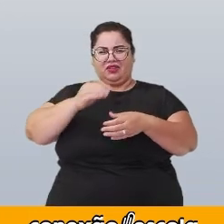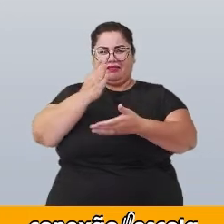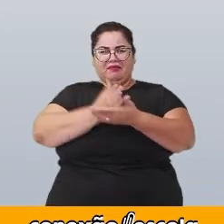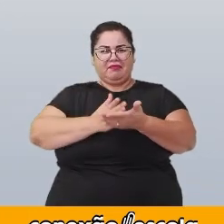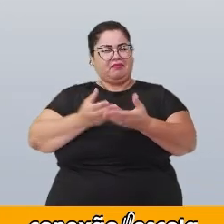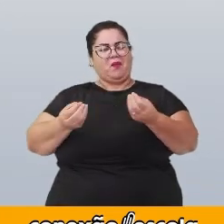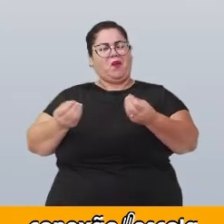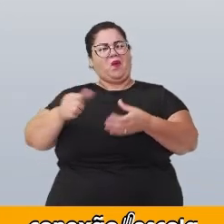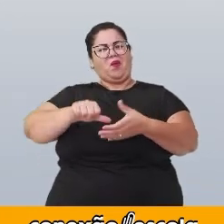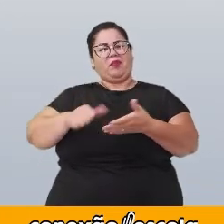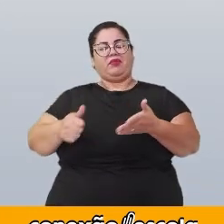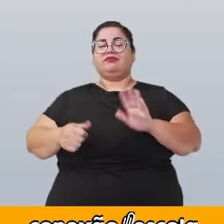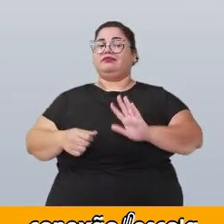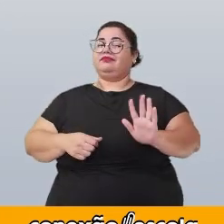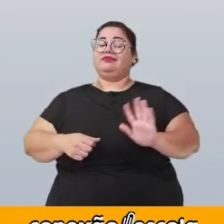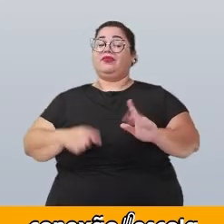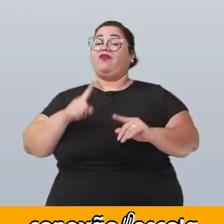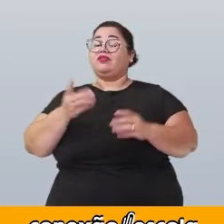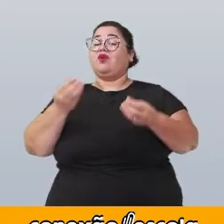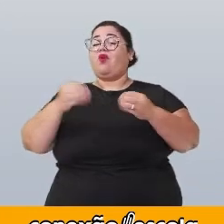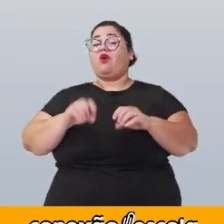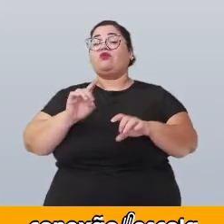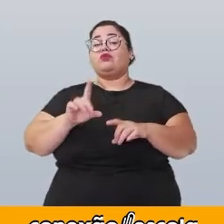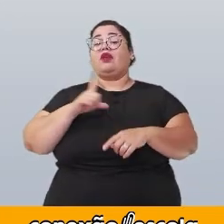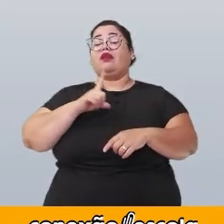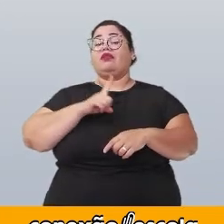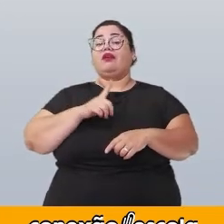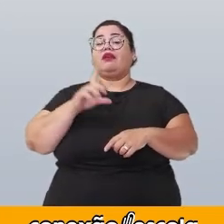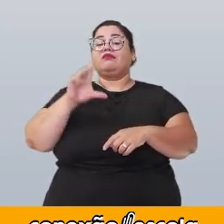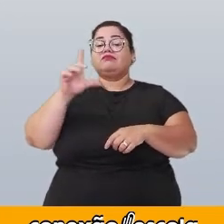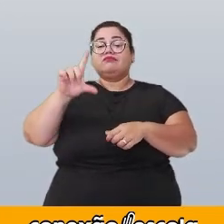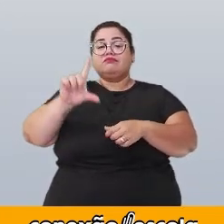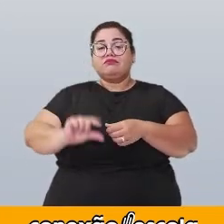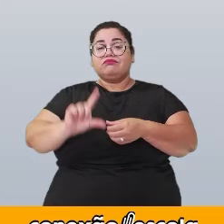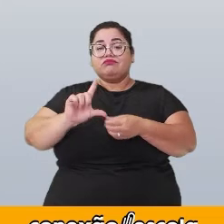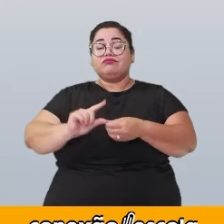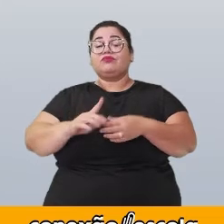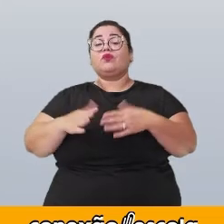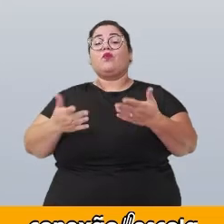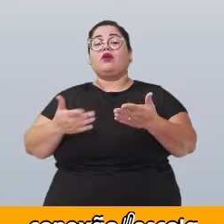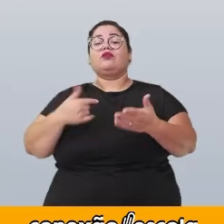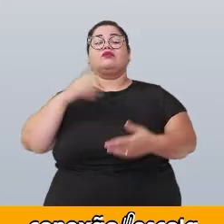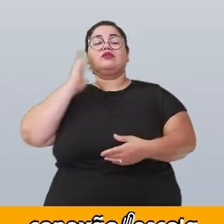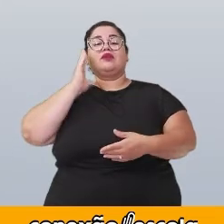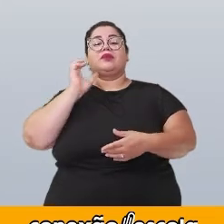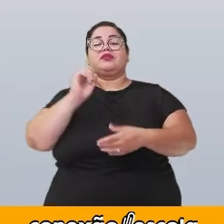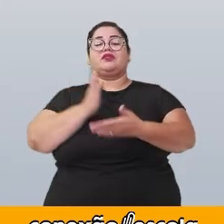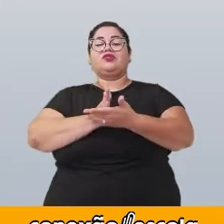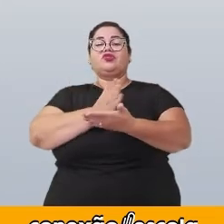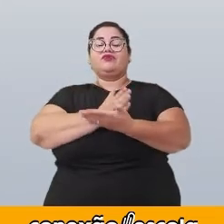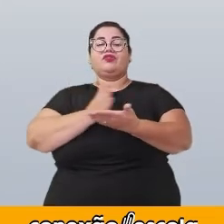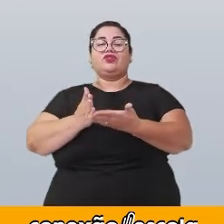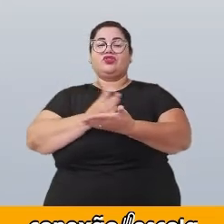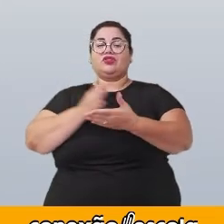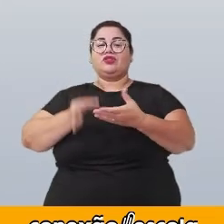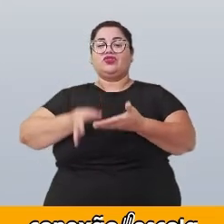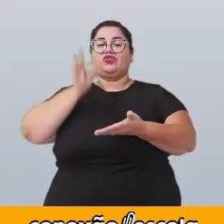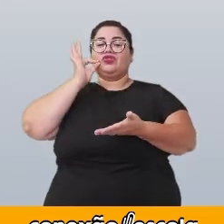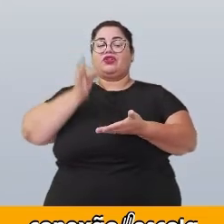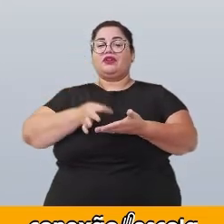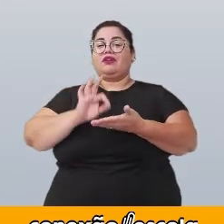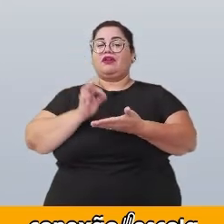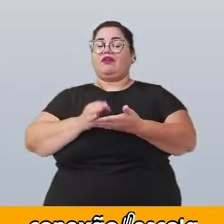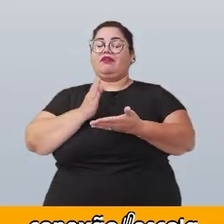minha receita? Não, eu vou colocar aquele conteúdo, mas é como se eu dividisse a xícara em